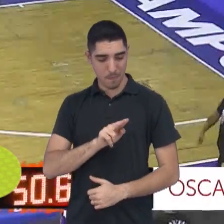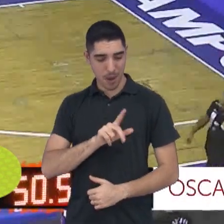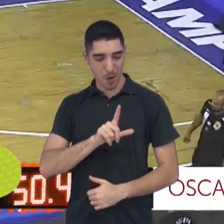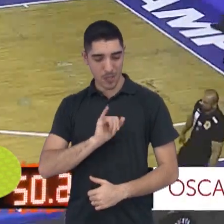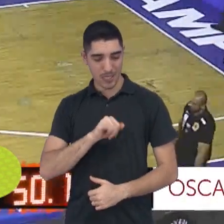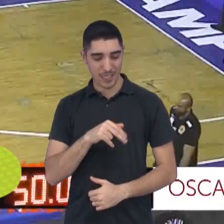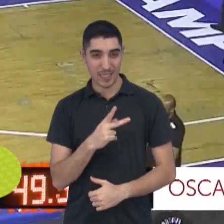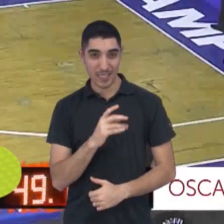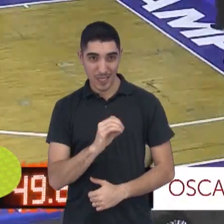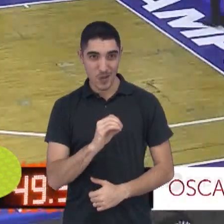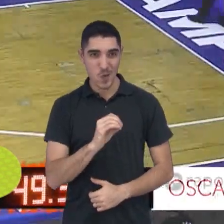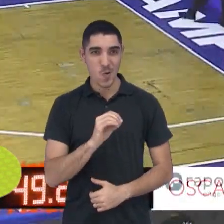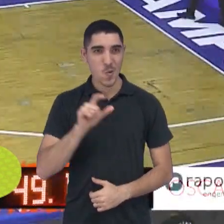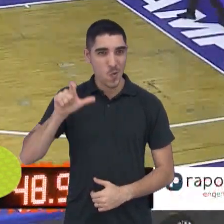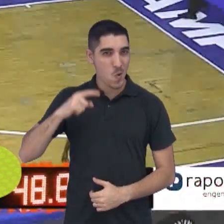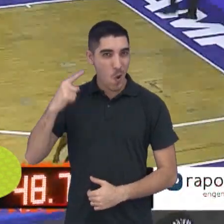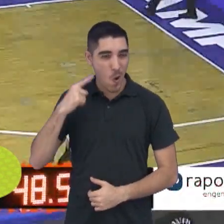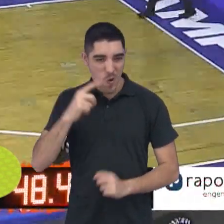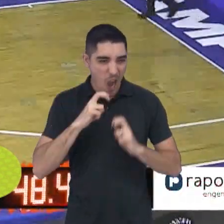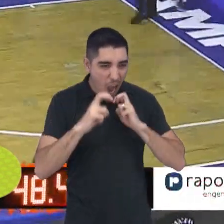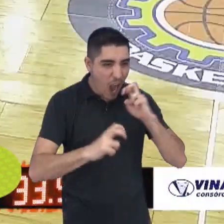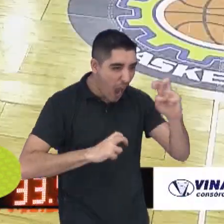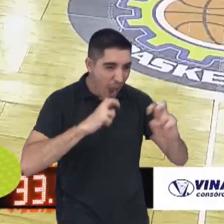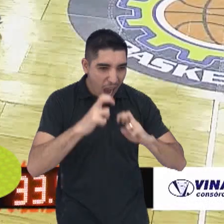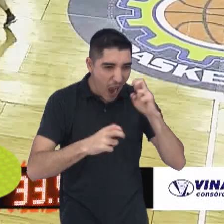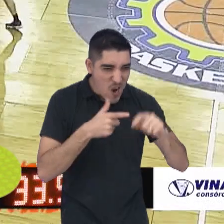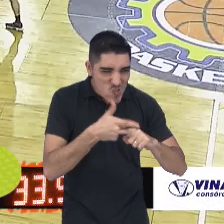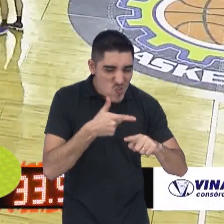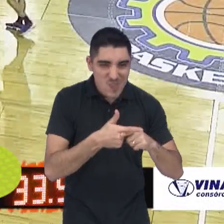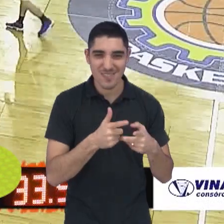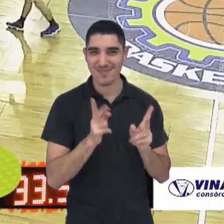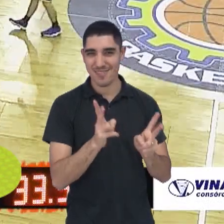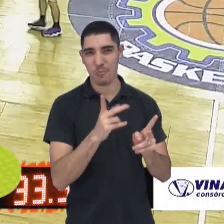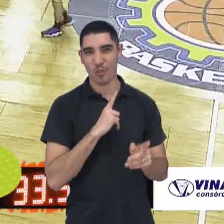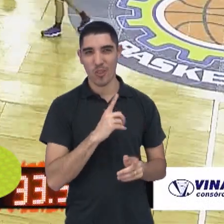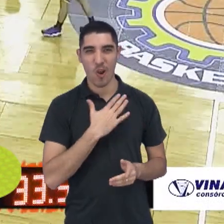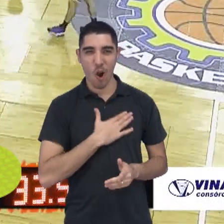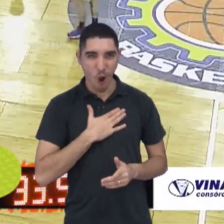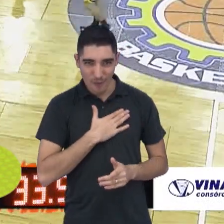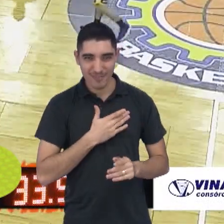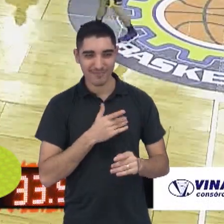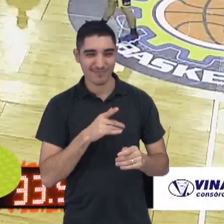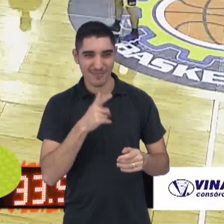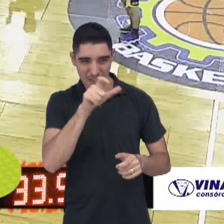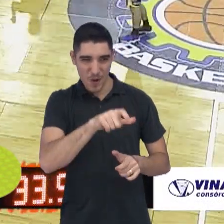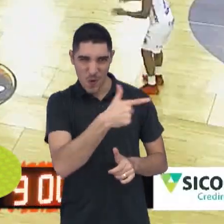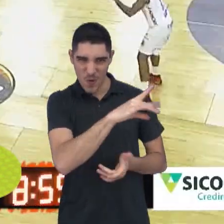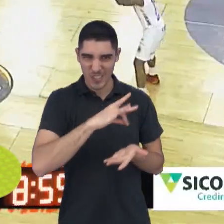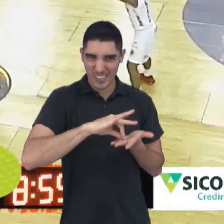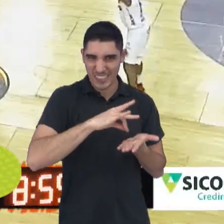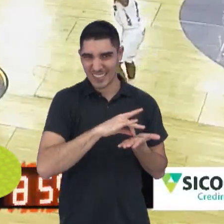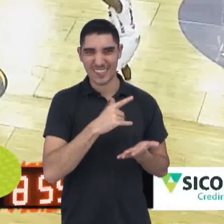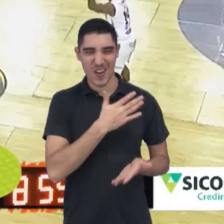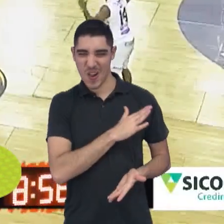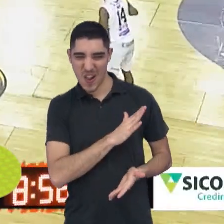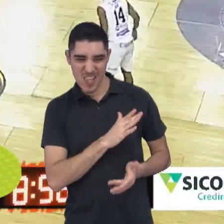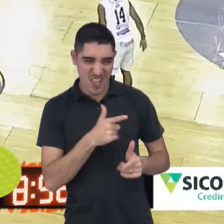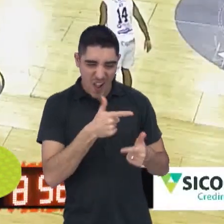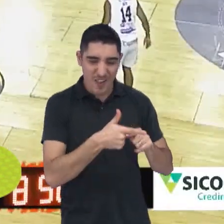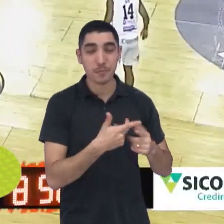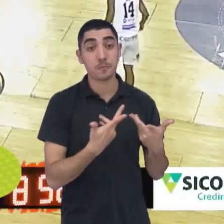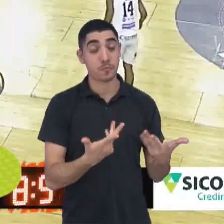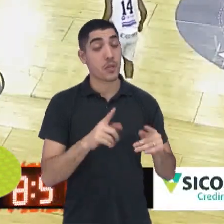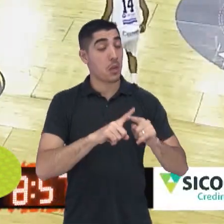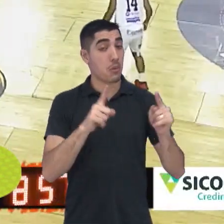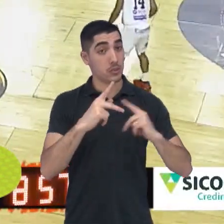assoviando um pouquinho, né, bem baixinho, na orelhinha do técnico, então, do adversário. Então, importante vitória para o São José. Como a gente fala,